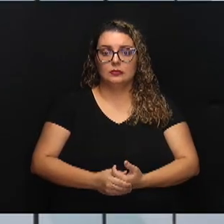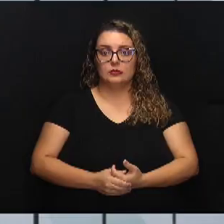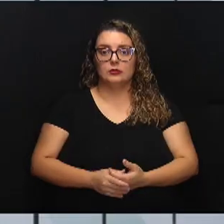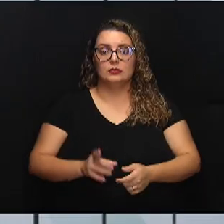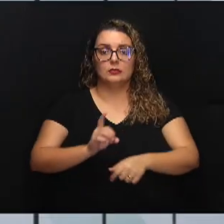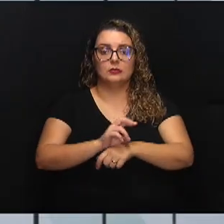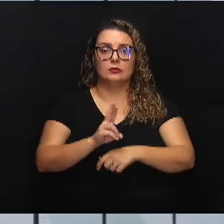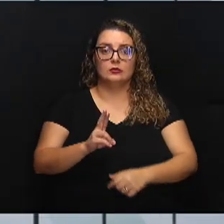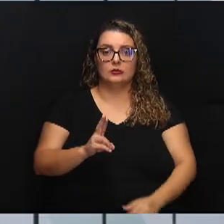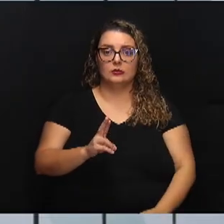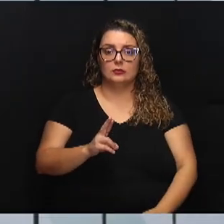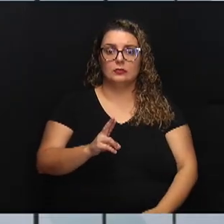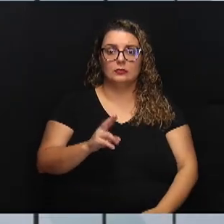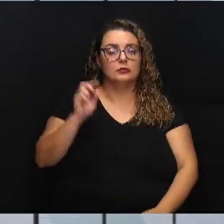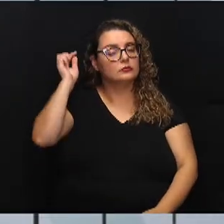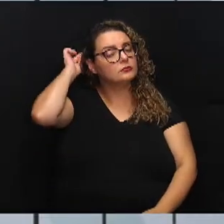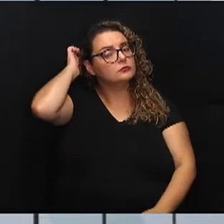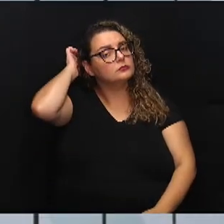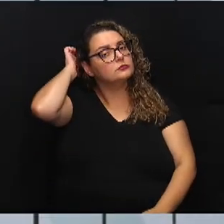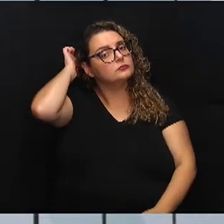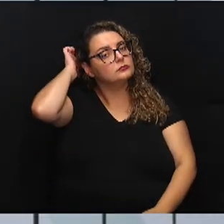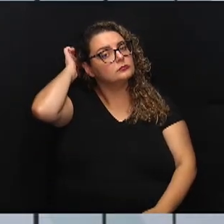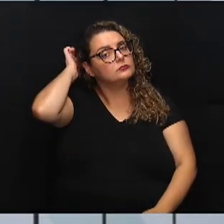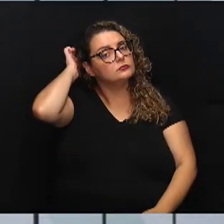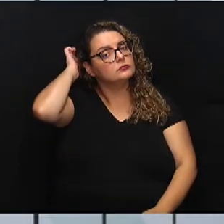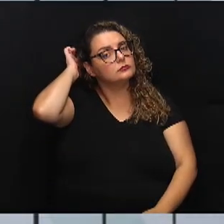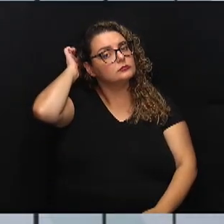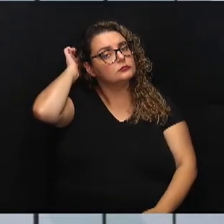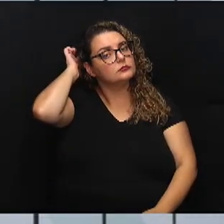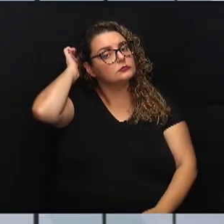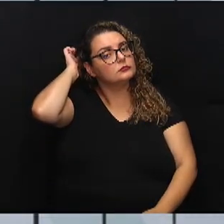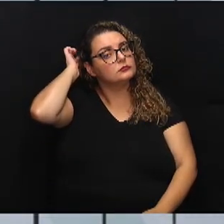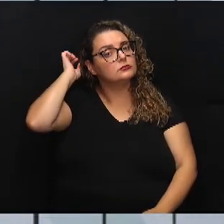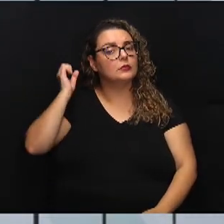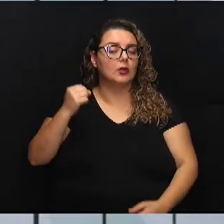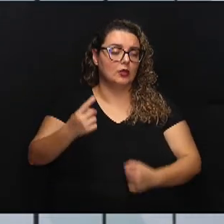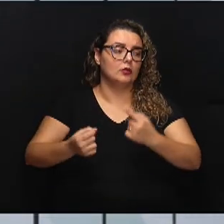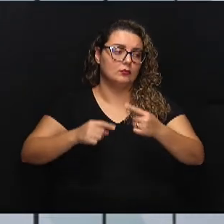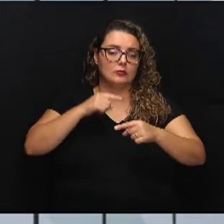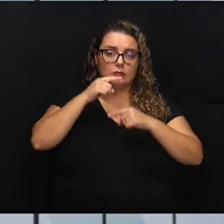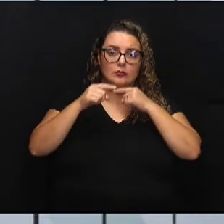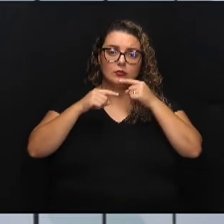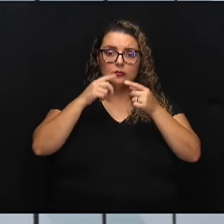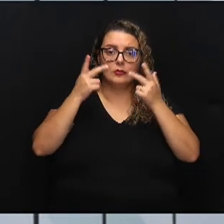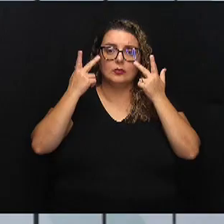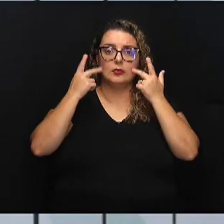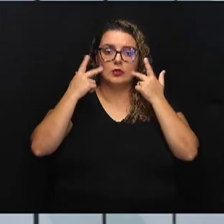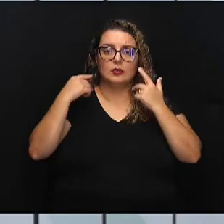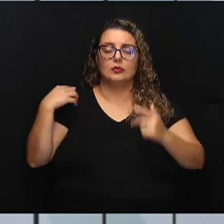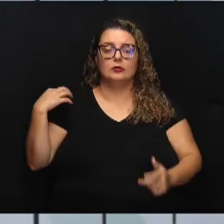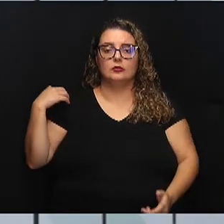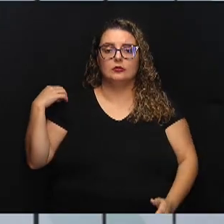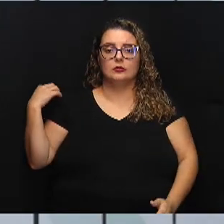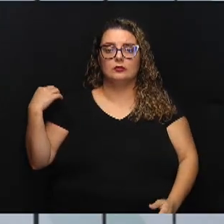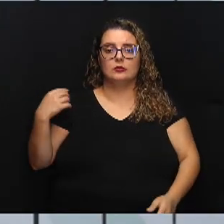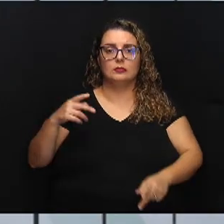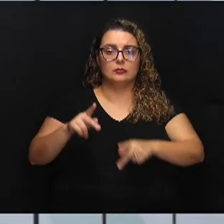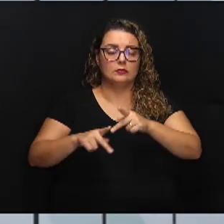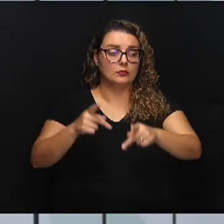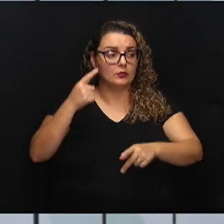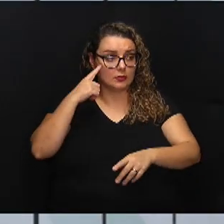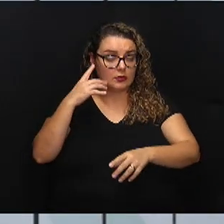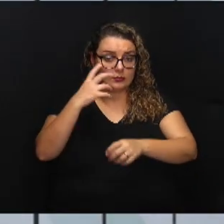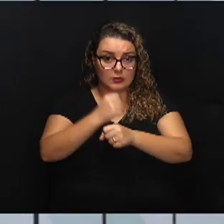Doutora, agora eu vou te perguntar algumas dúvidas, né, que são dúvidas muito comuns, né, da população em